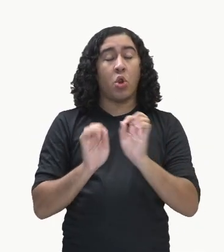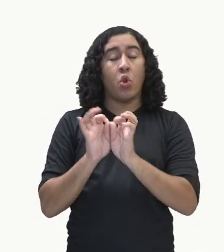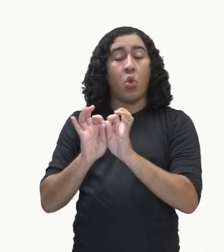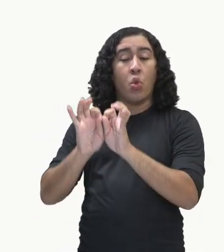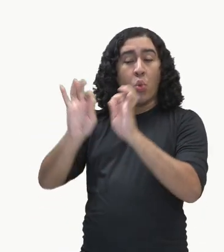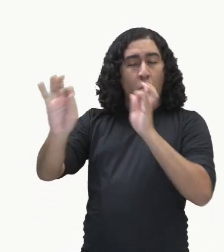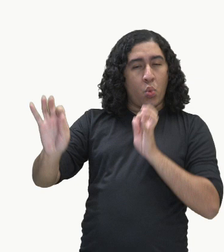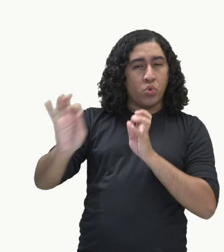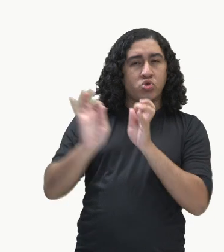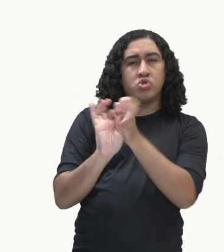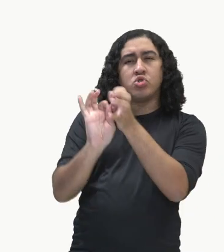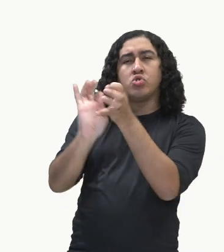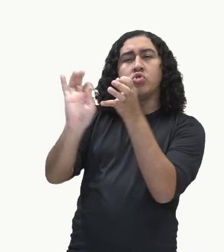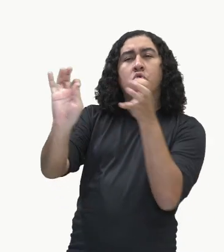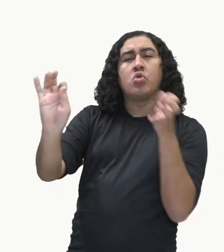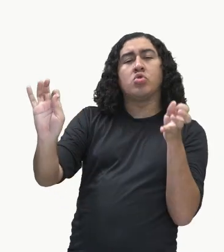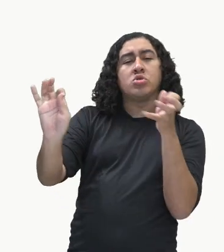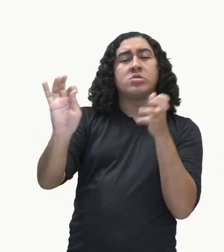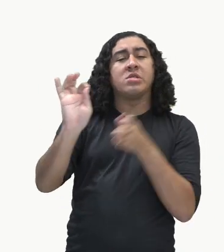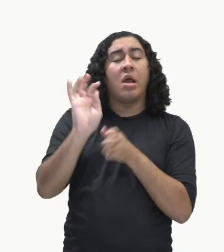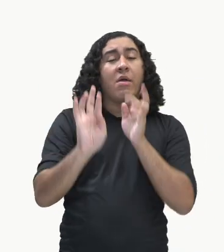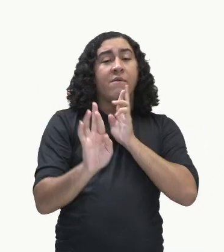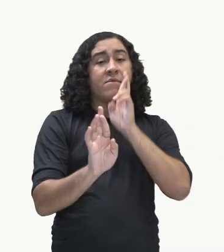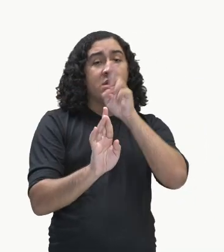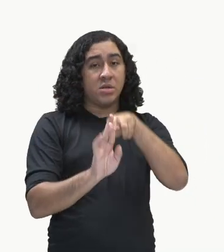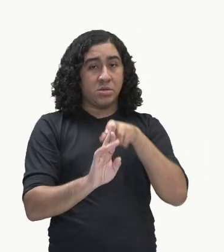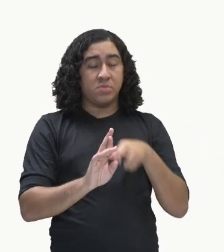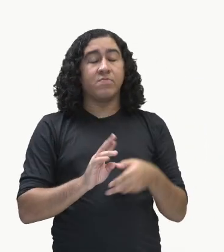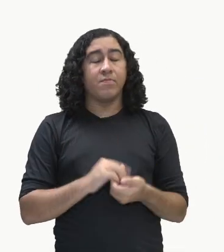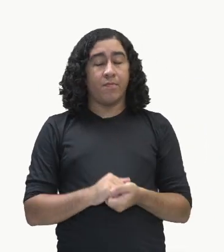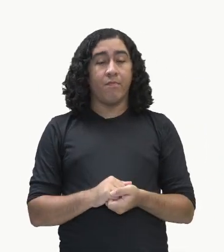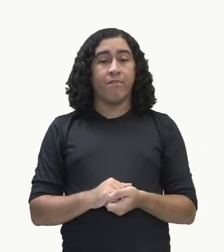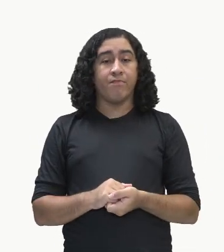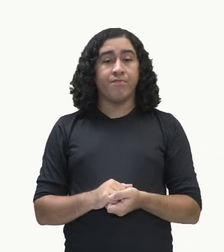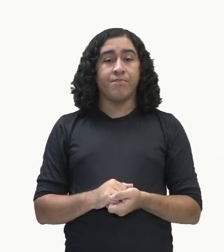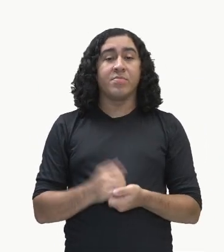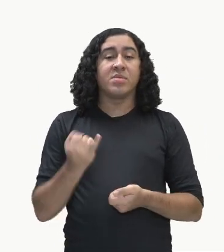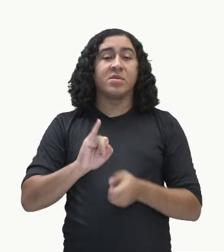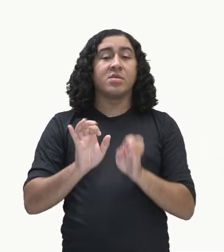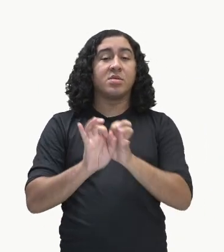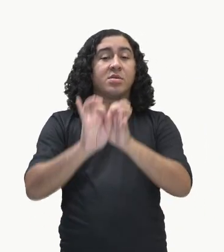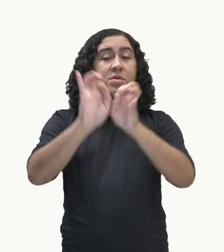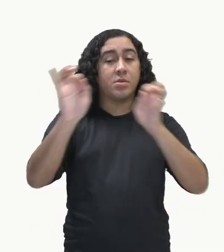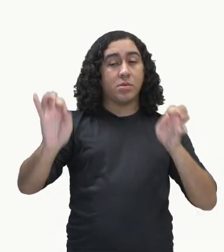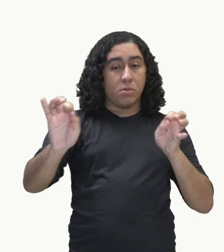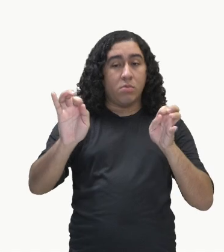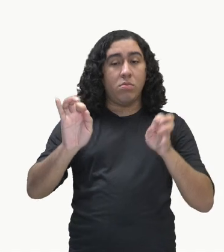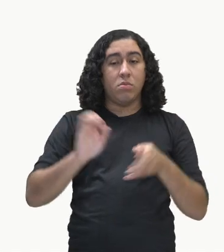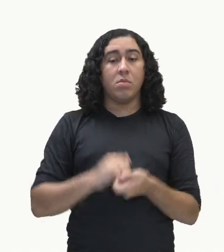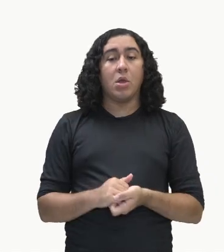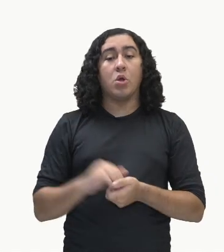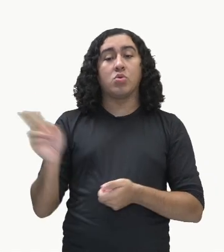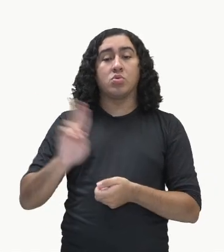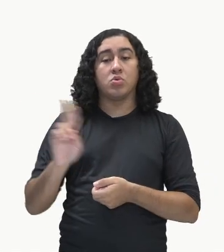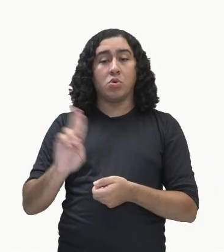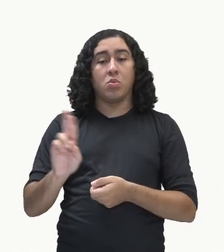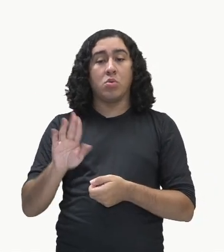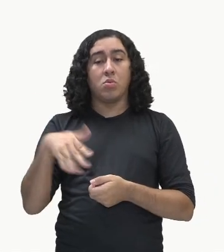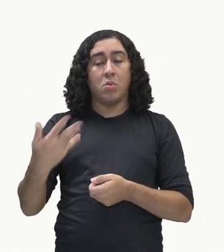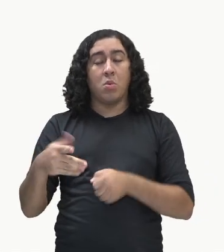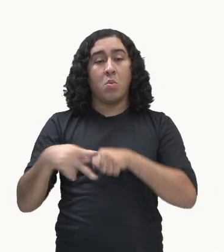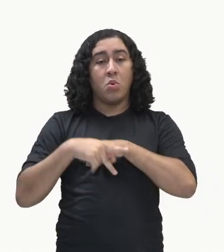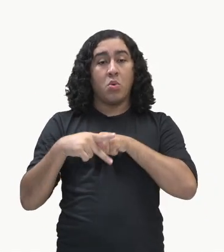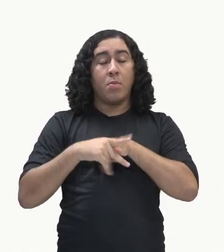né? Distante relacionado à distância, tá bom? Quando eu falo em distância, né, eu estou me referindo ao pronome